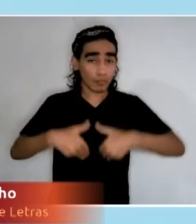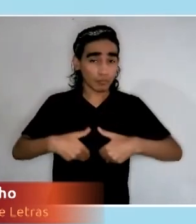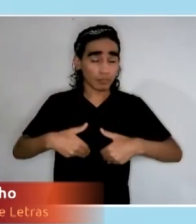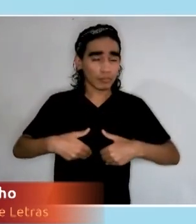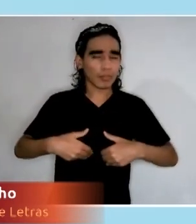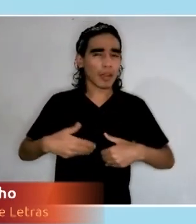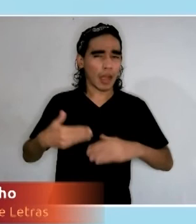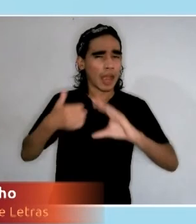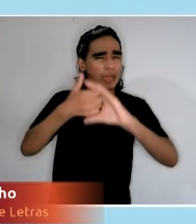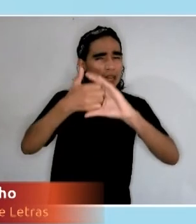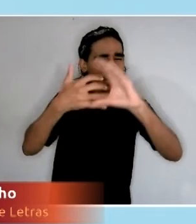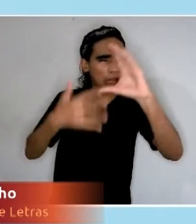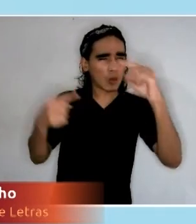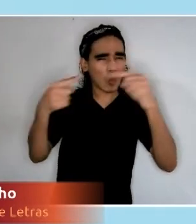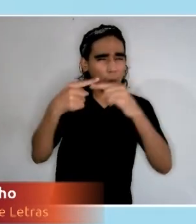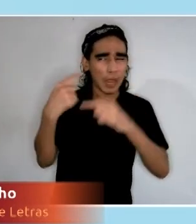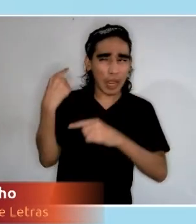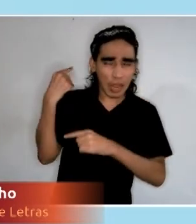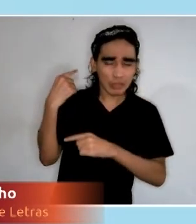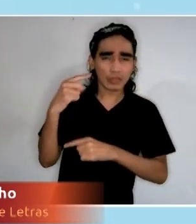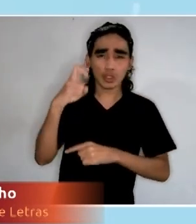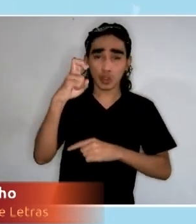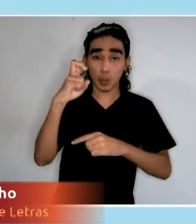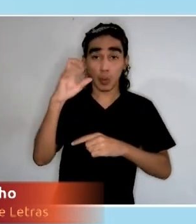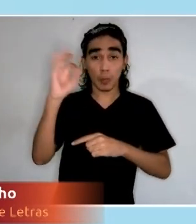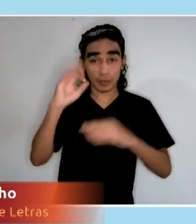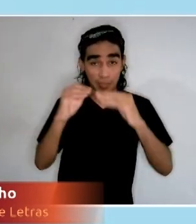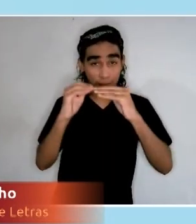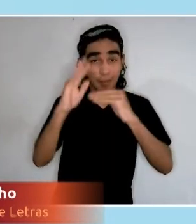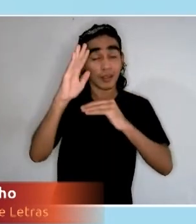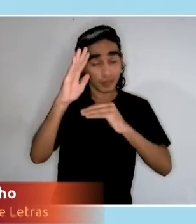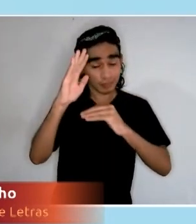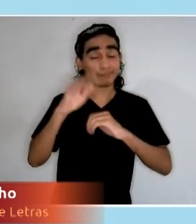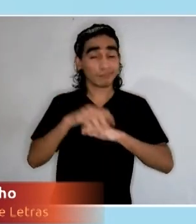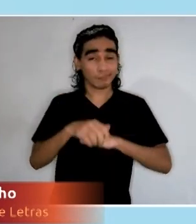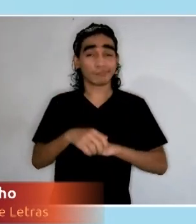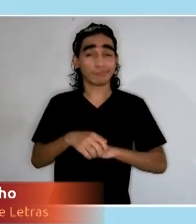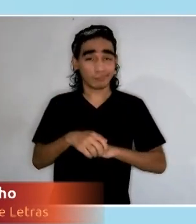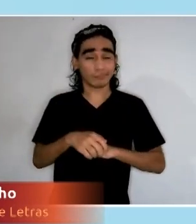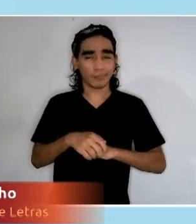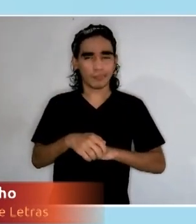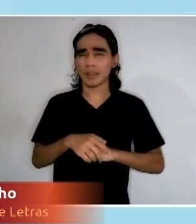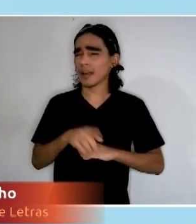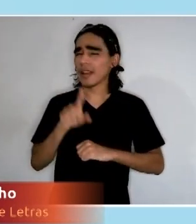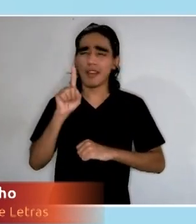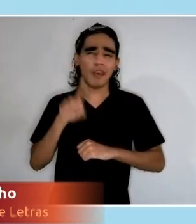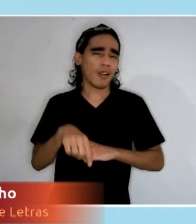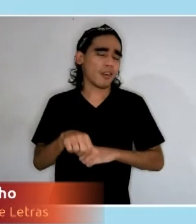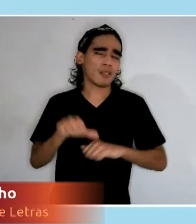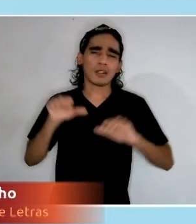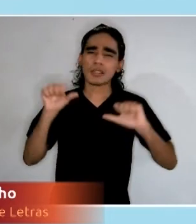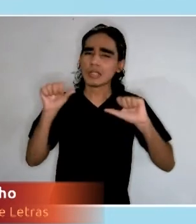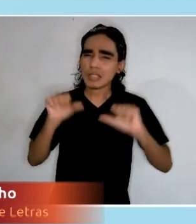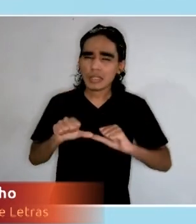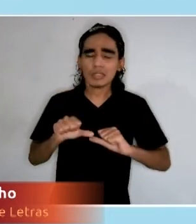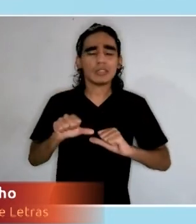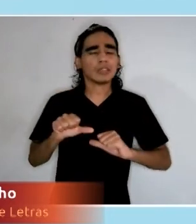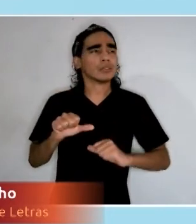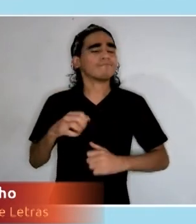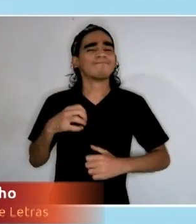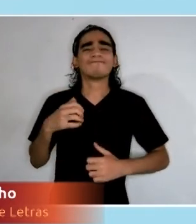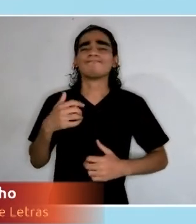Brasil voltou a constar como um país com fome acima de 5%. E isso é terrível para um país como o Brasil, que a gente